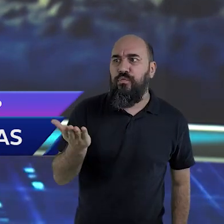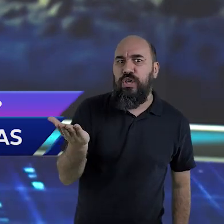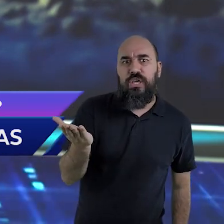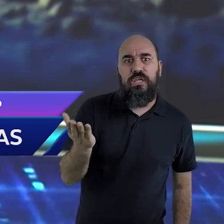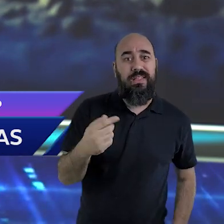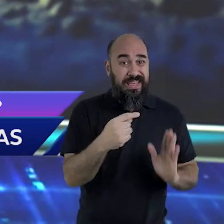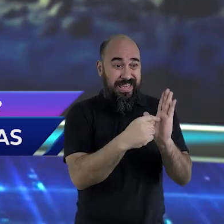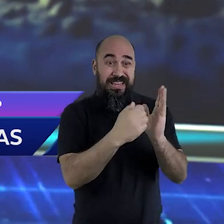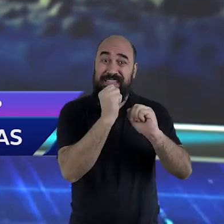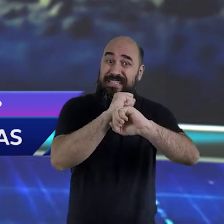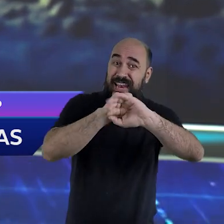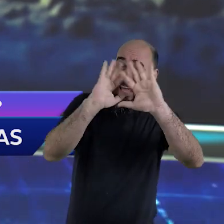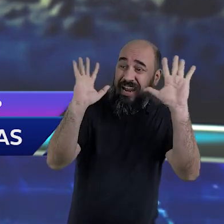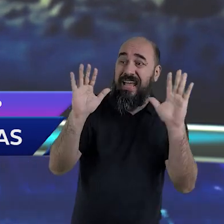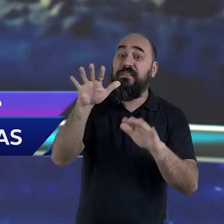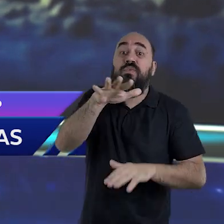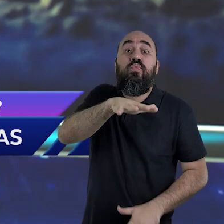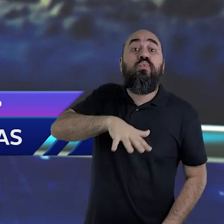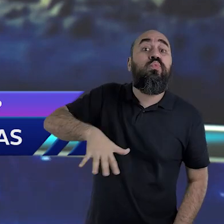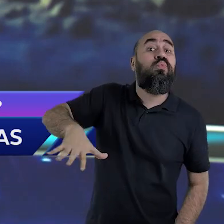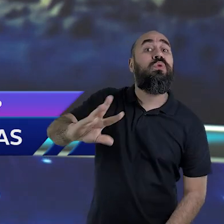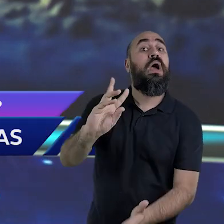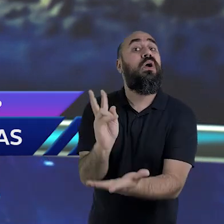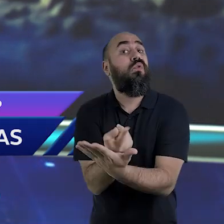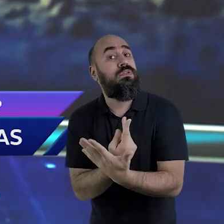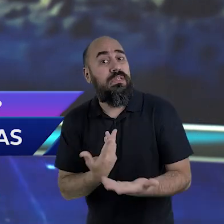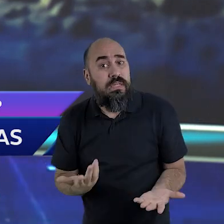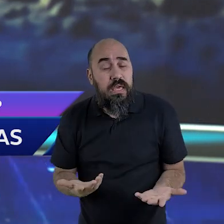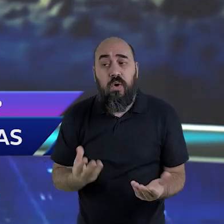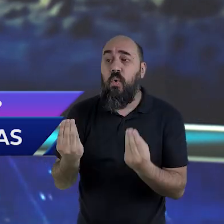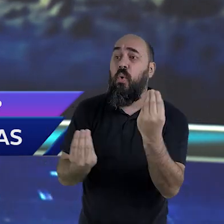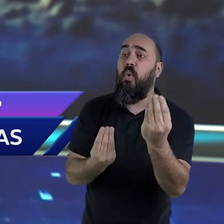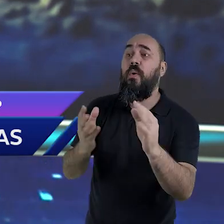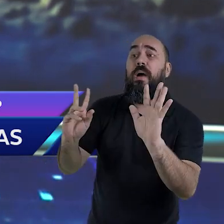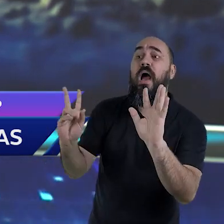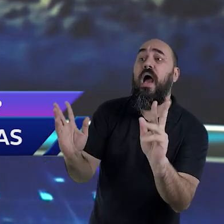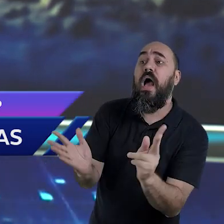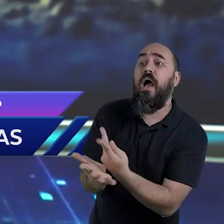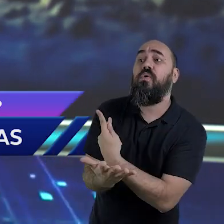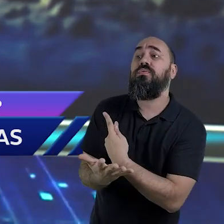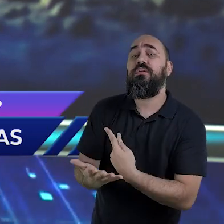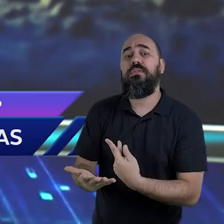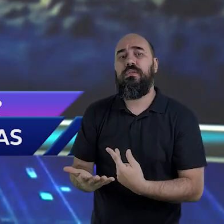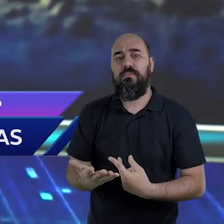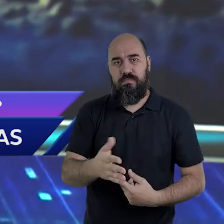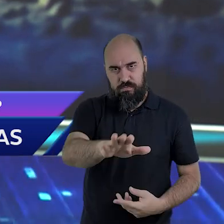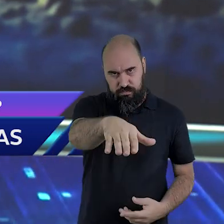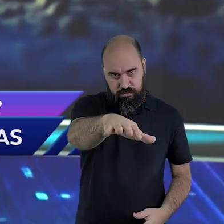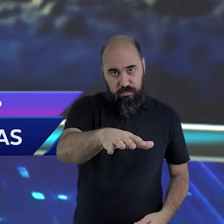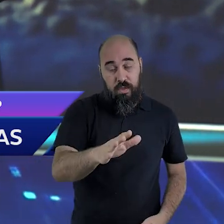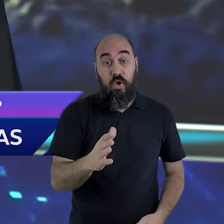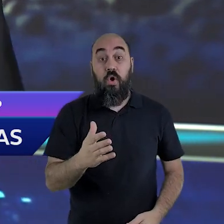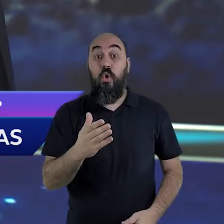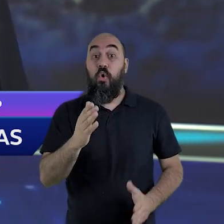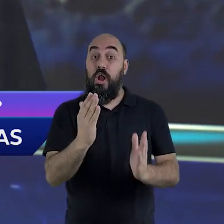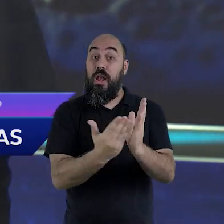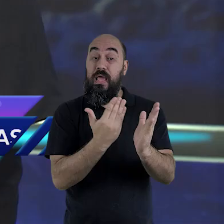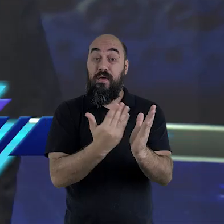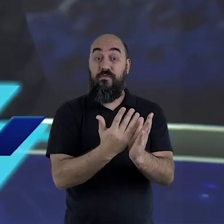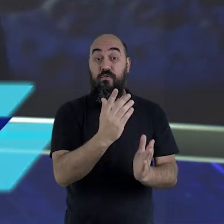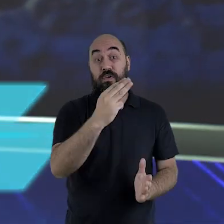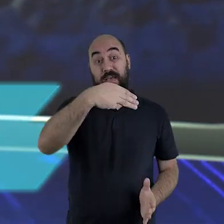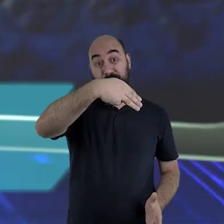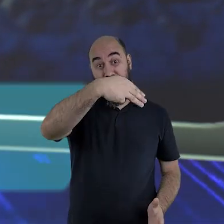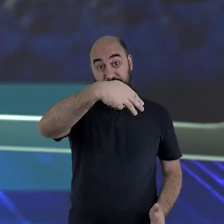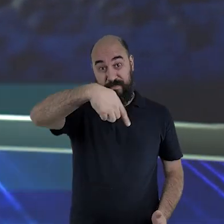ele esclarece o cenário, ele diz exatamente o que é que vai ser. Para a gente entender isso, vamos ao livro de Miqueias, no capítulo